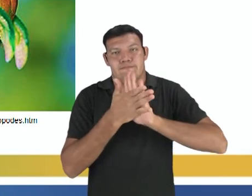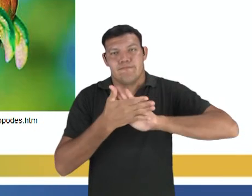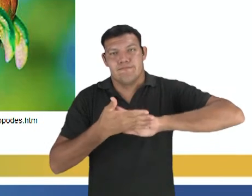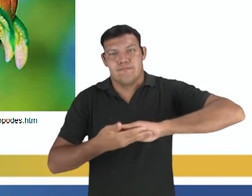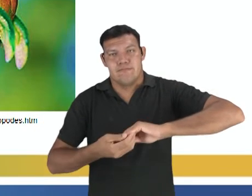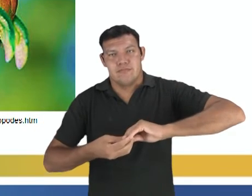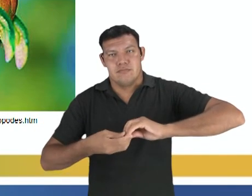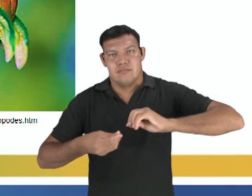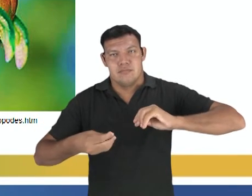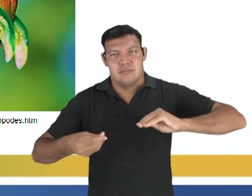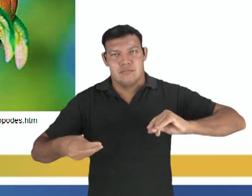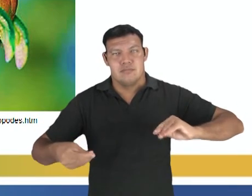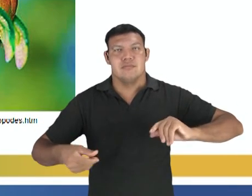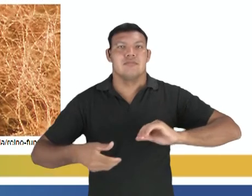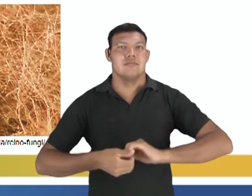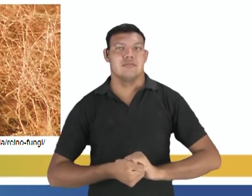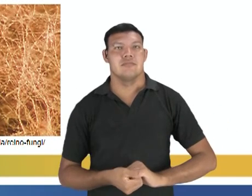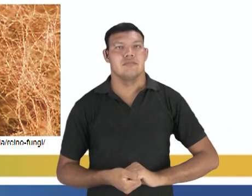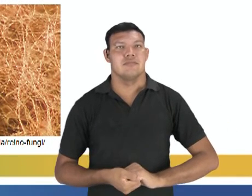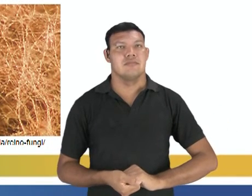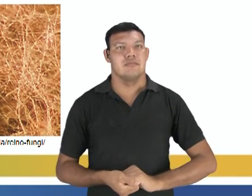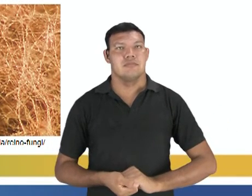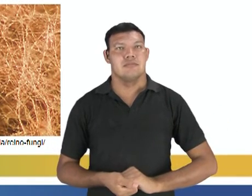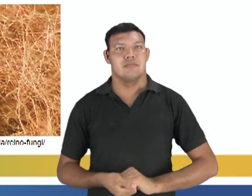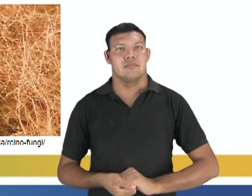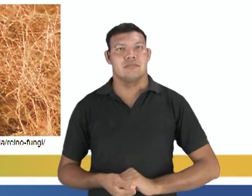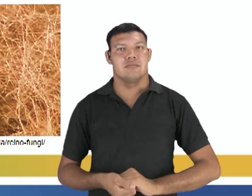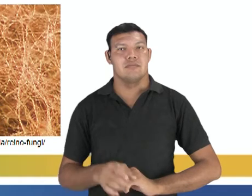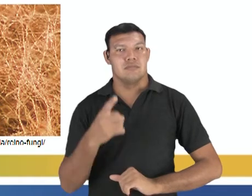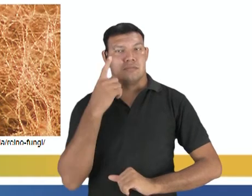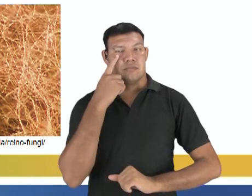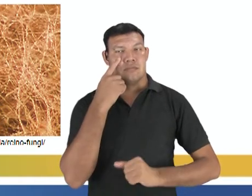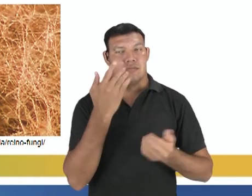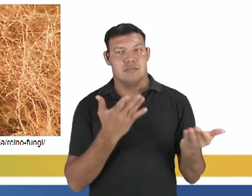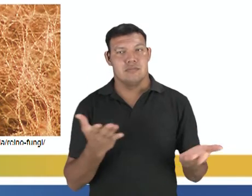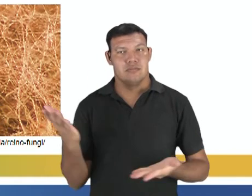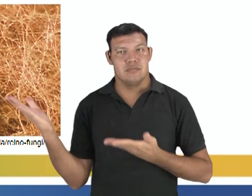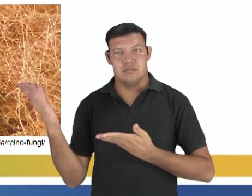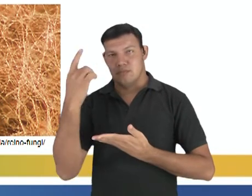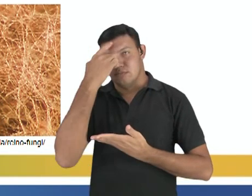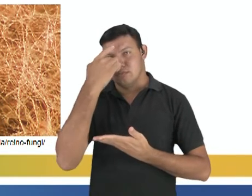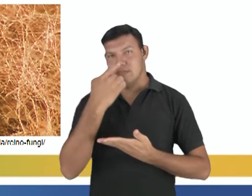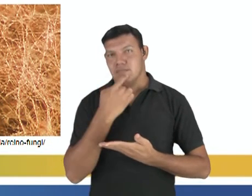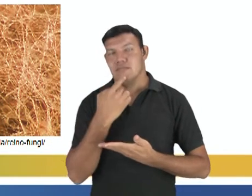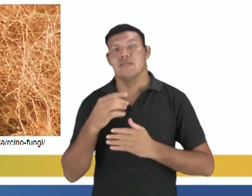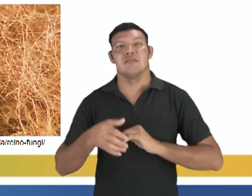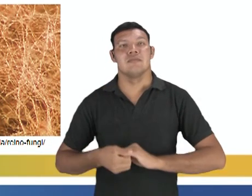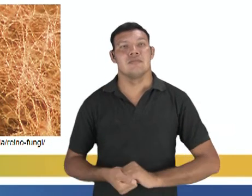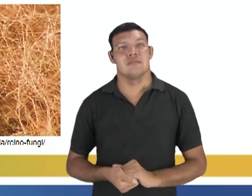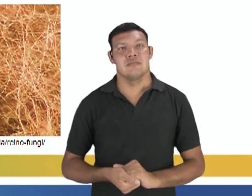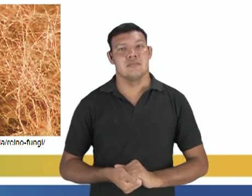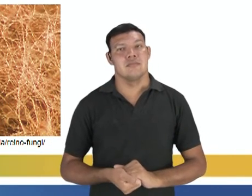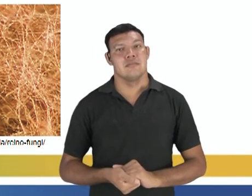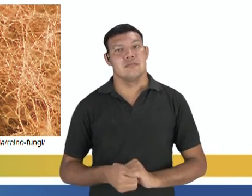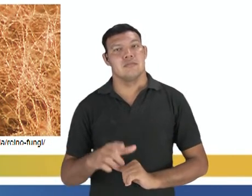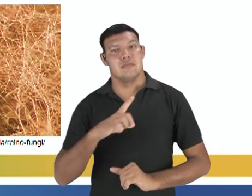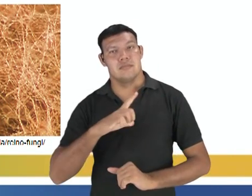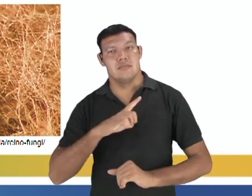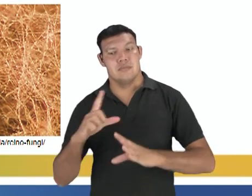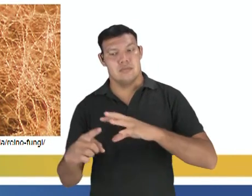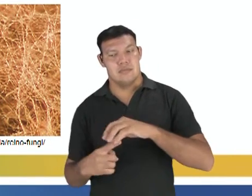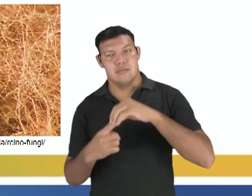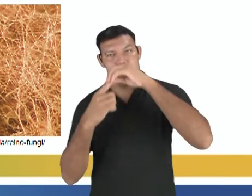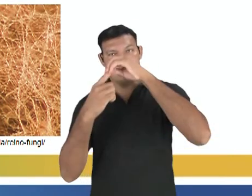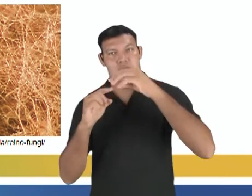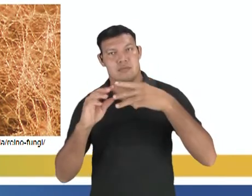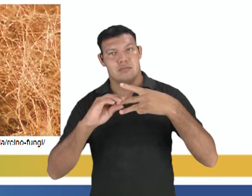como substância de reserva o glicogênio. Os fungos, como eu já falei para vocês, eles podem ser unicelulares quando eles